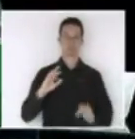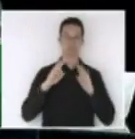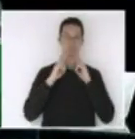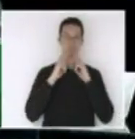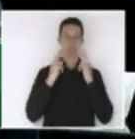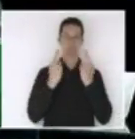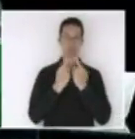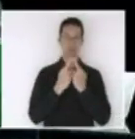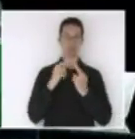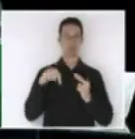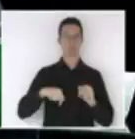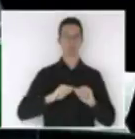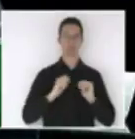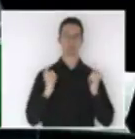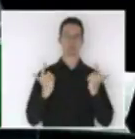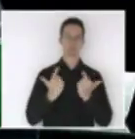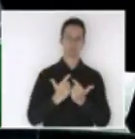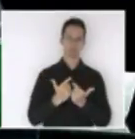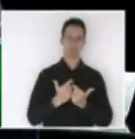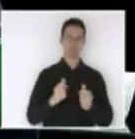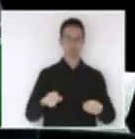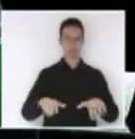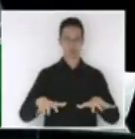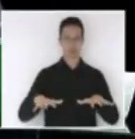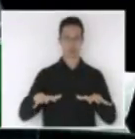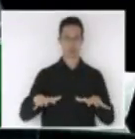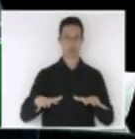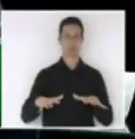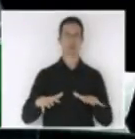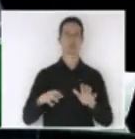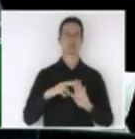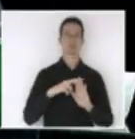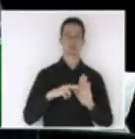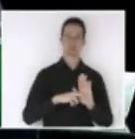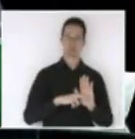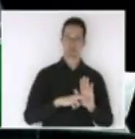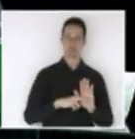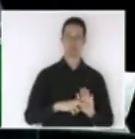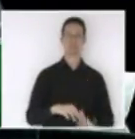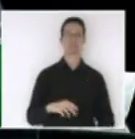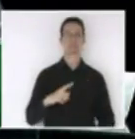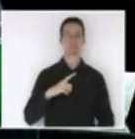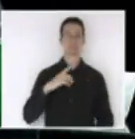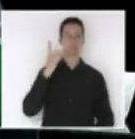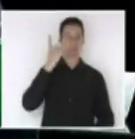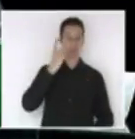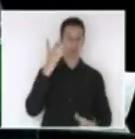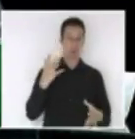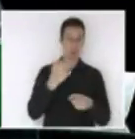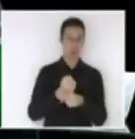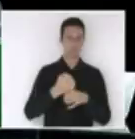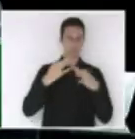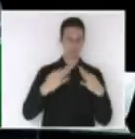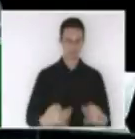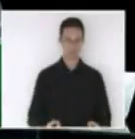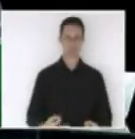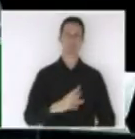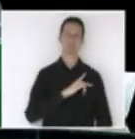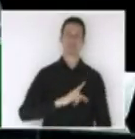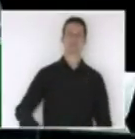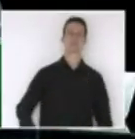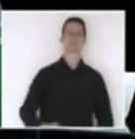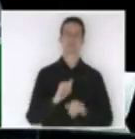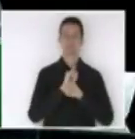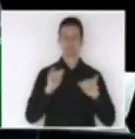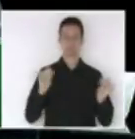reuniu-se a Assembleia Legislativa em sessão ordinária. Havendo quórum regimental, o senhor presidente declarou